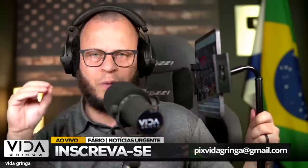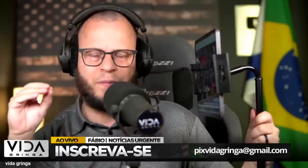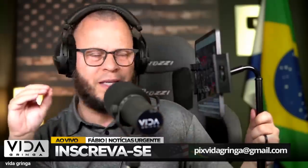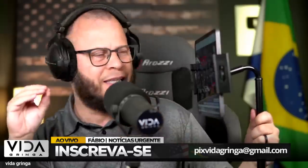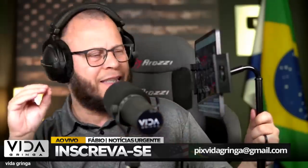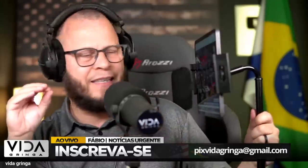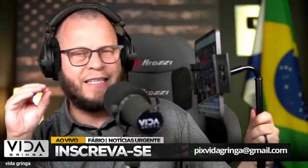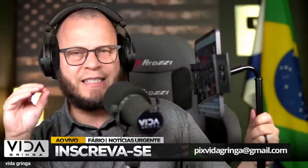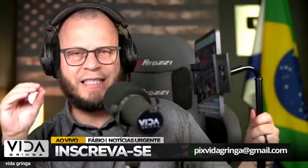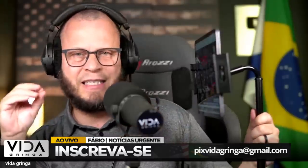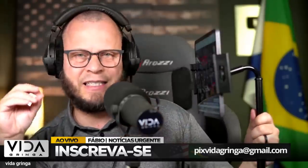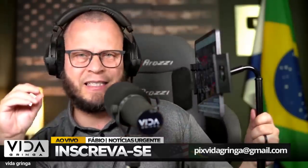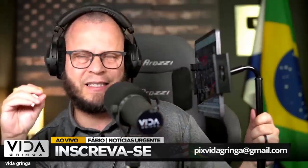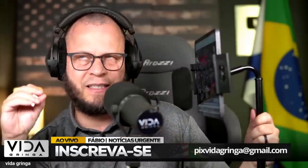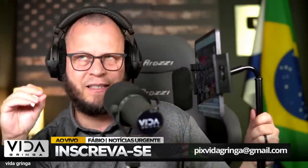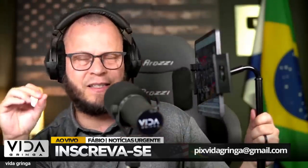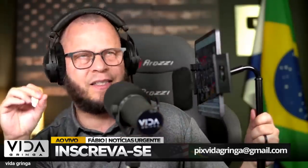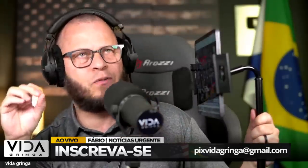pessoal